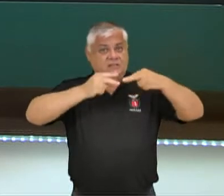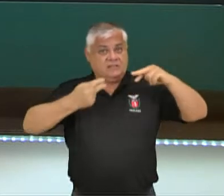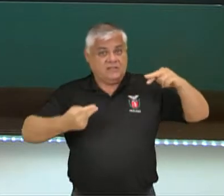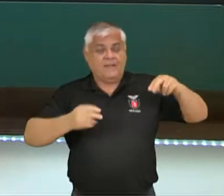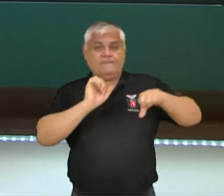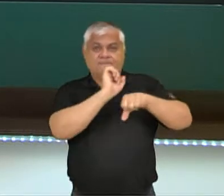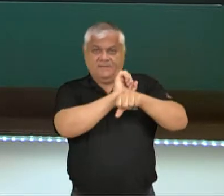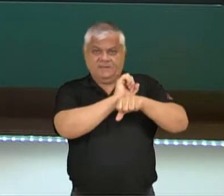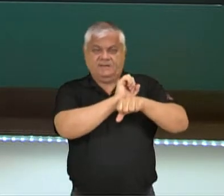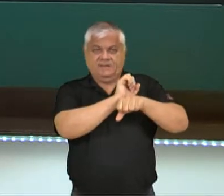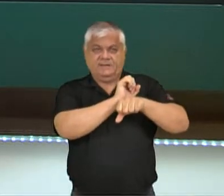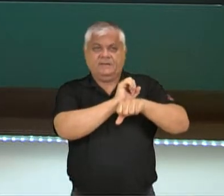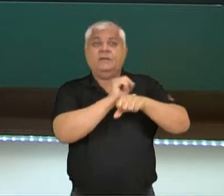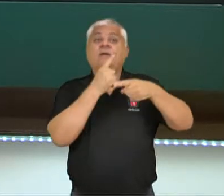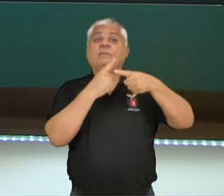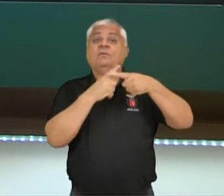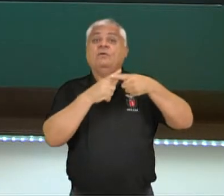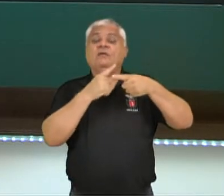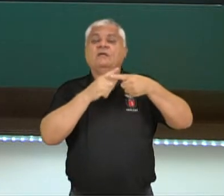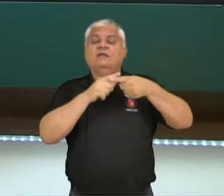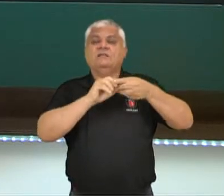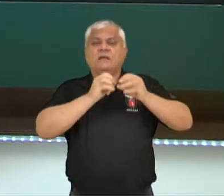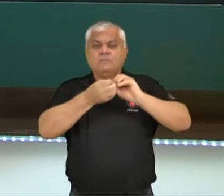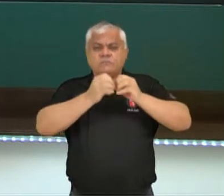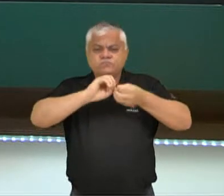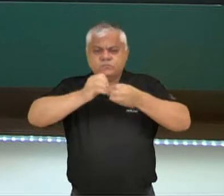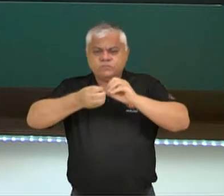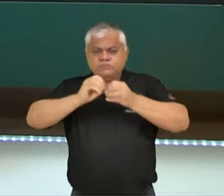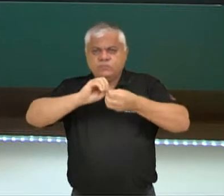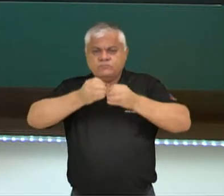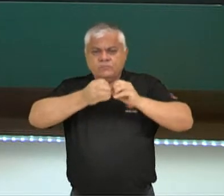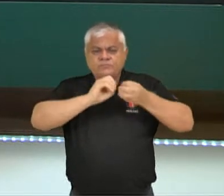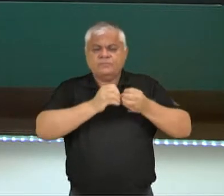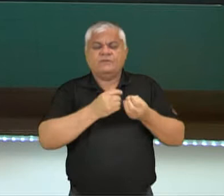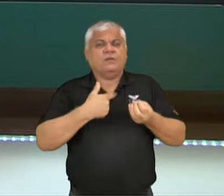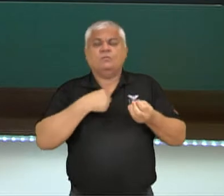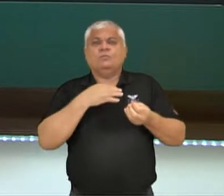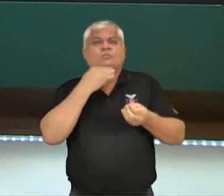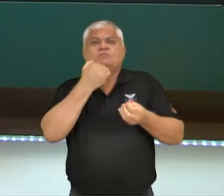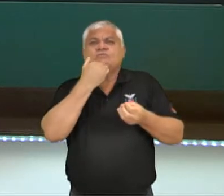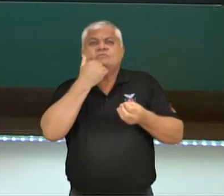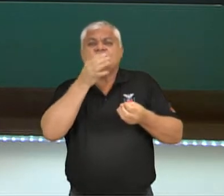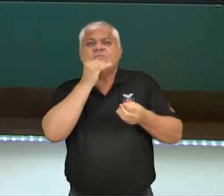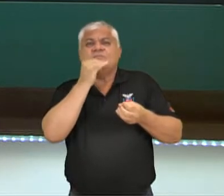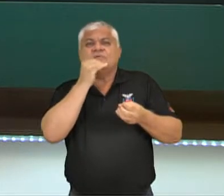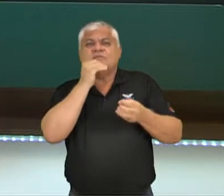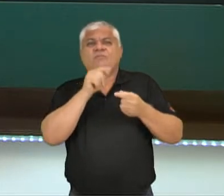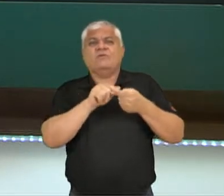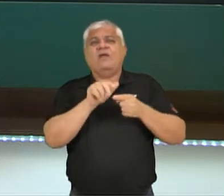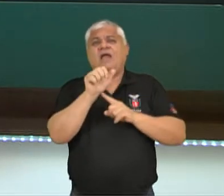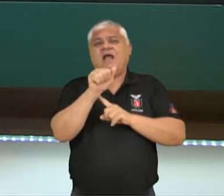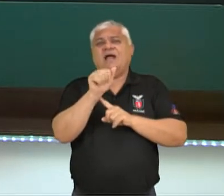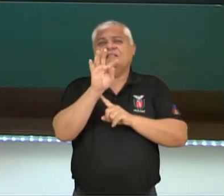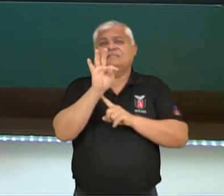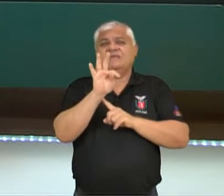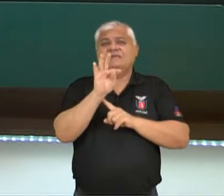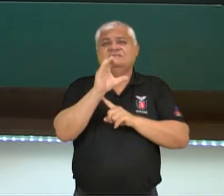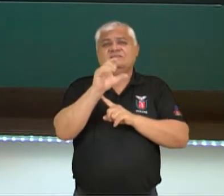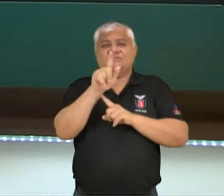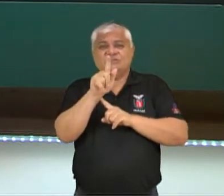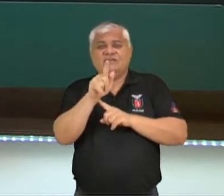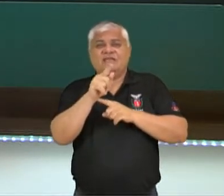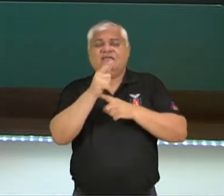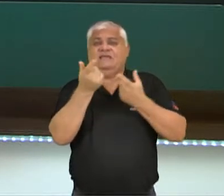cessa, porque como ele vai estar em compactação máxima, eu não consigo acessar o ATCG e fazer a leitura